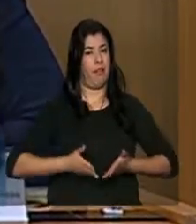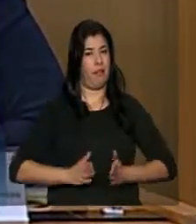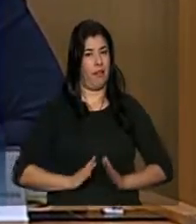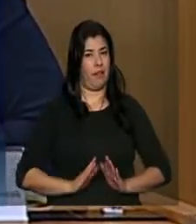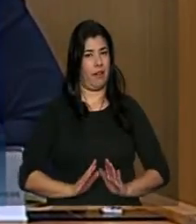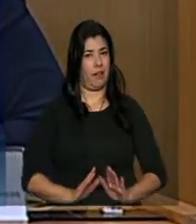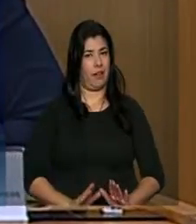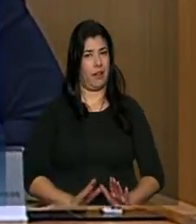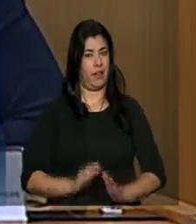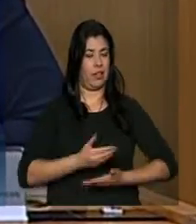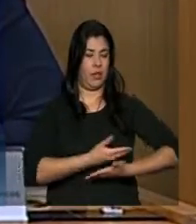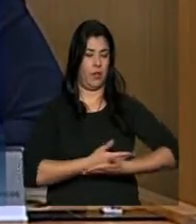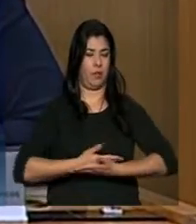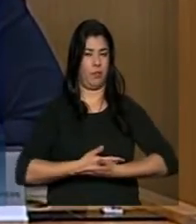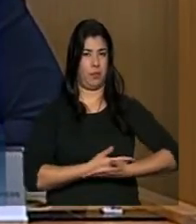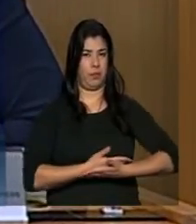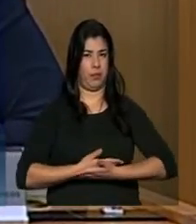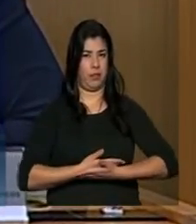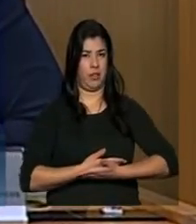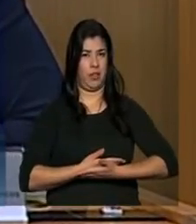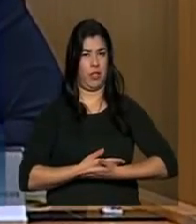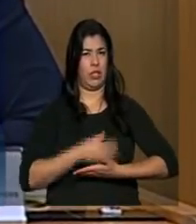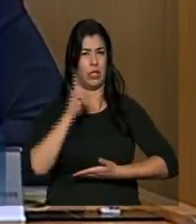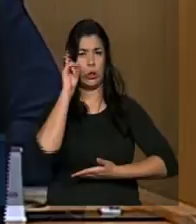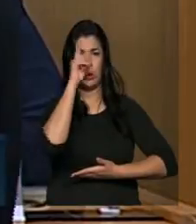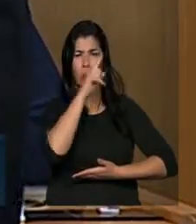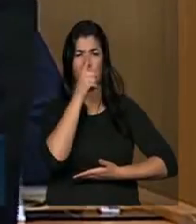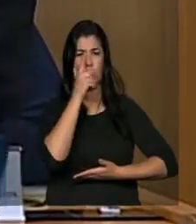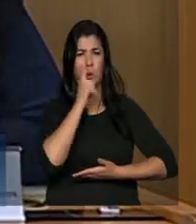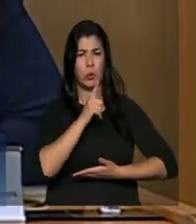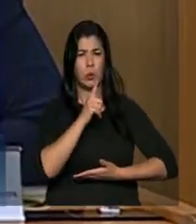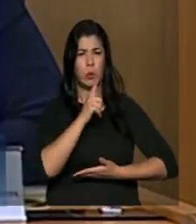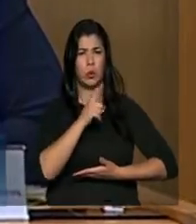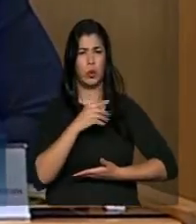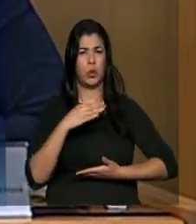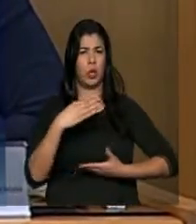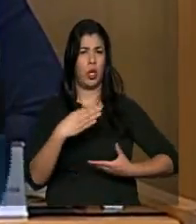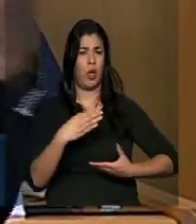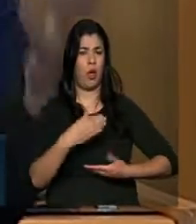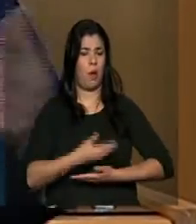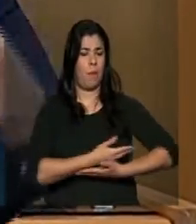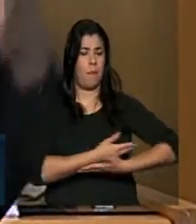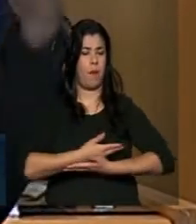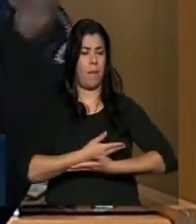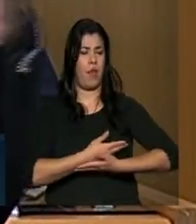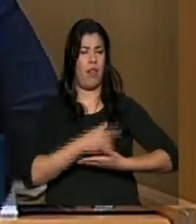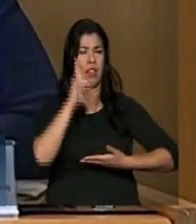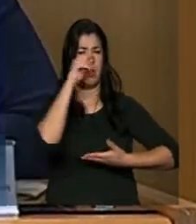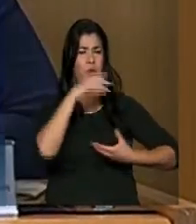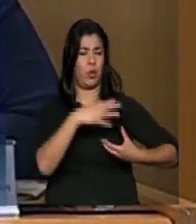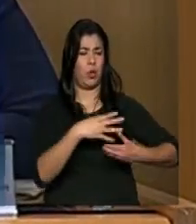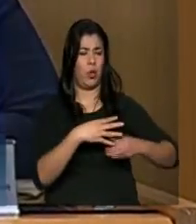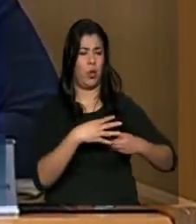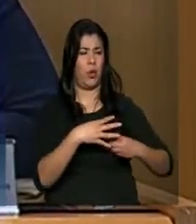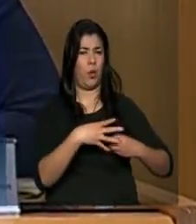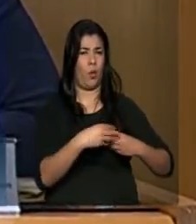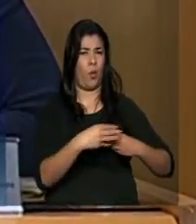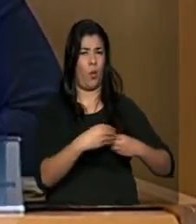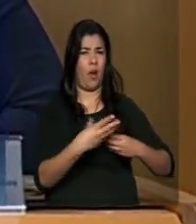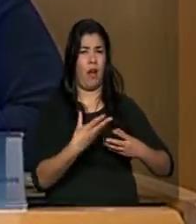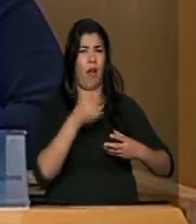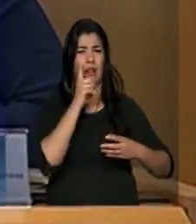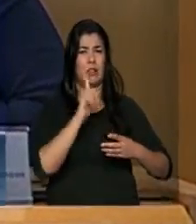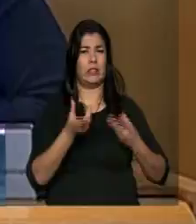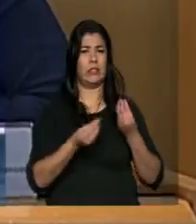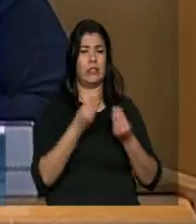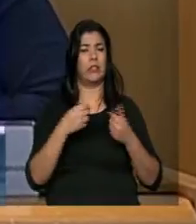bebê, qualquer dificuldade para amamentar. Isso é muito comum, né, as mulheres terem dúvidas, terem dificuldades e precisam